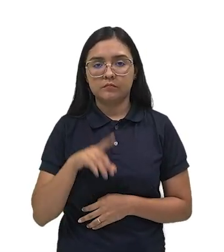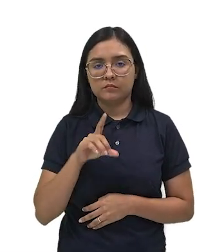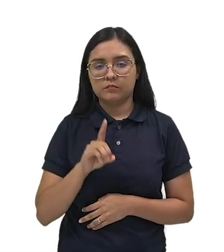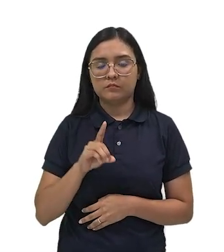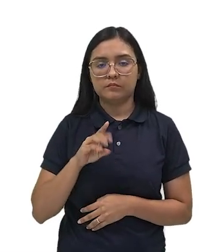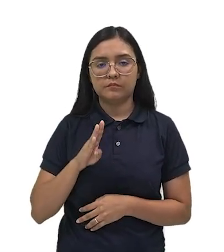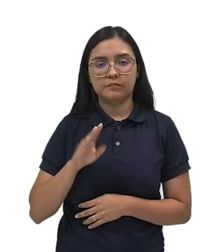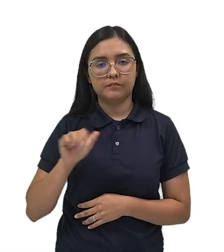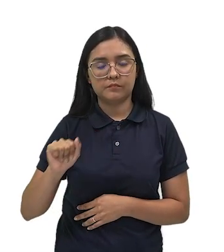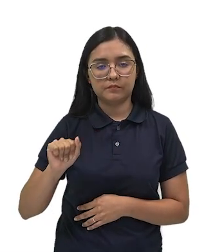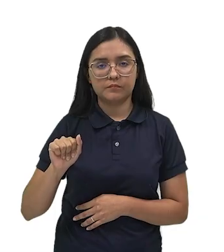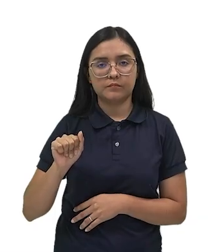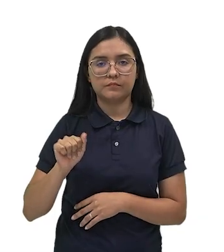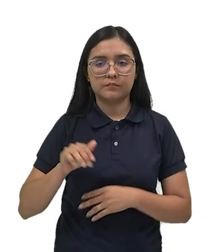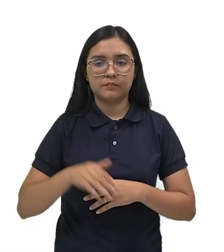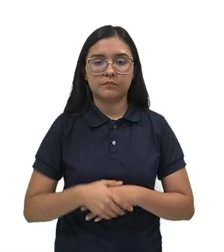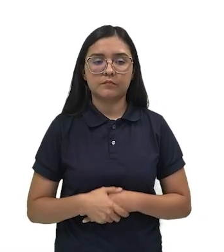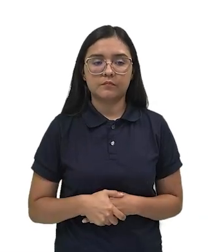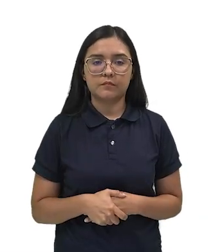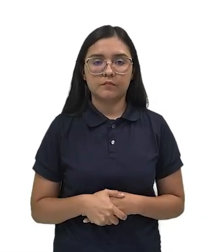DBA.